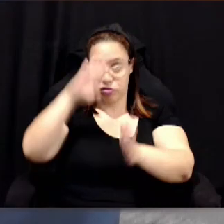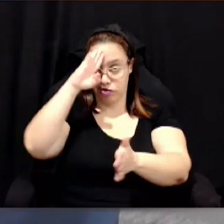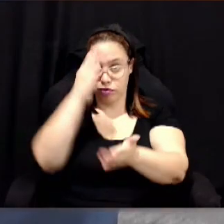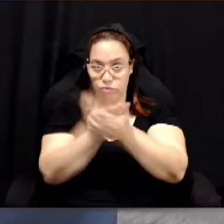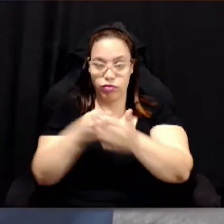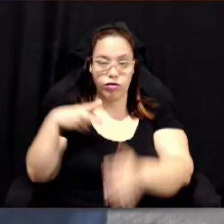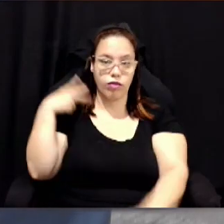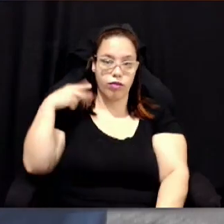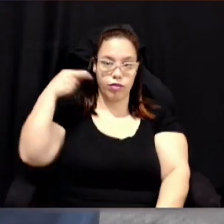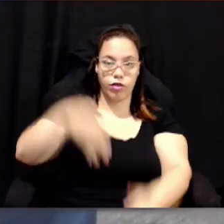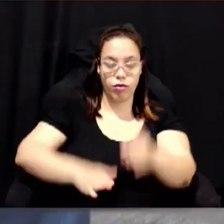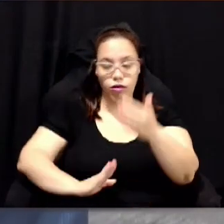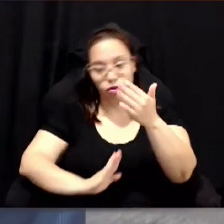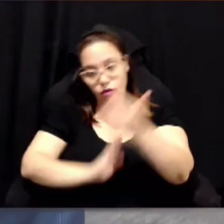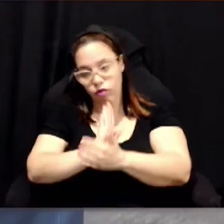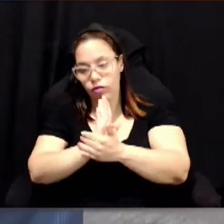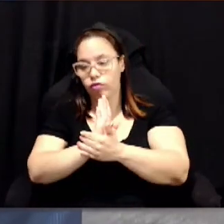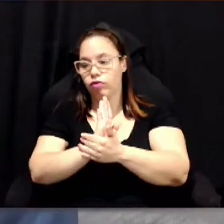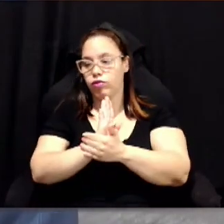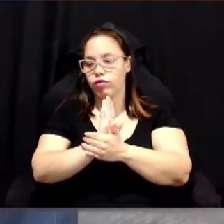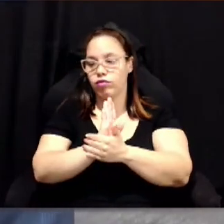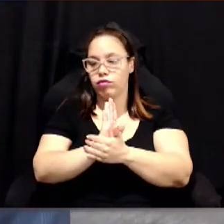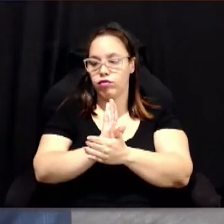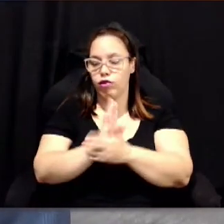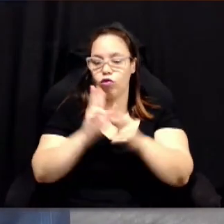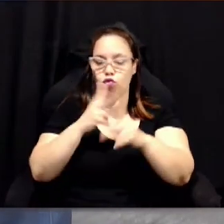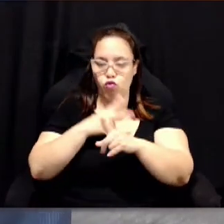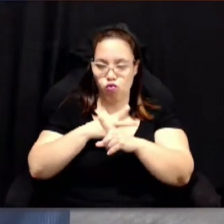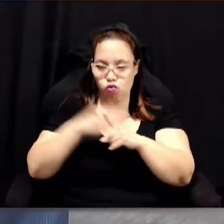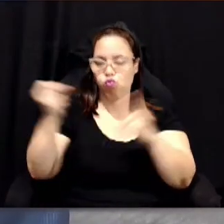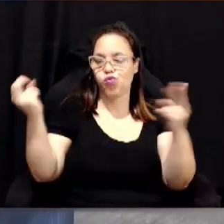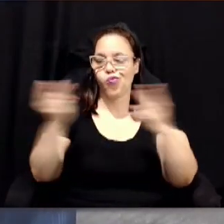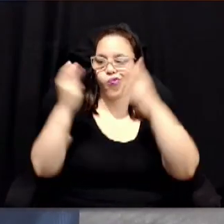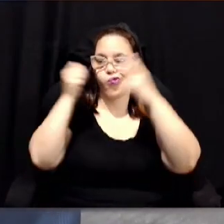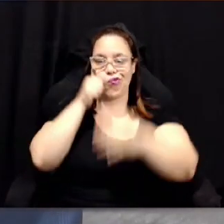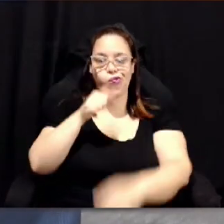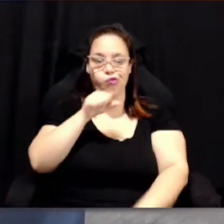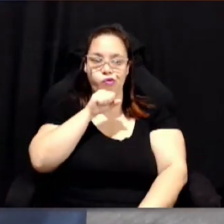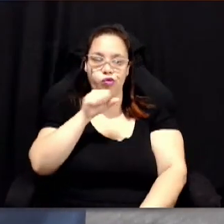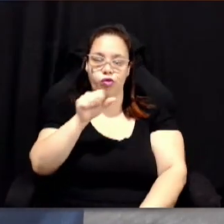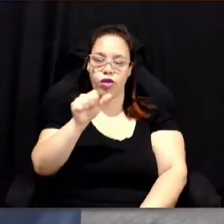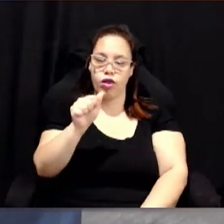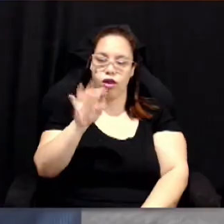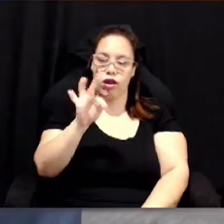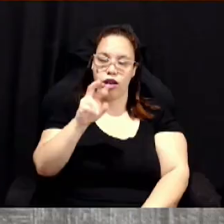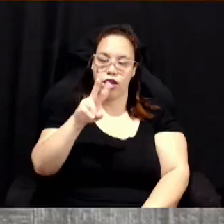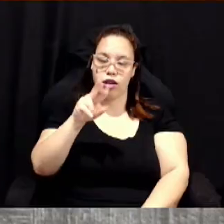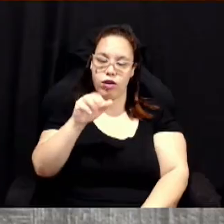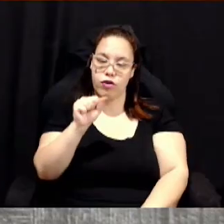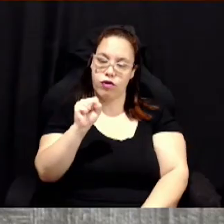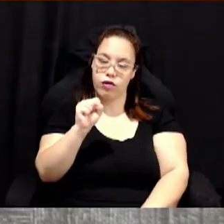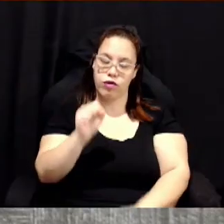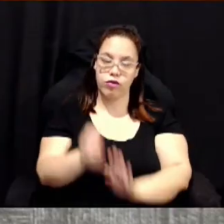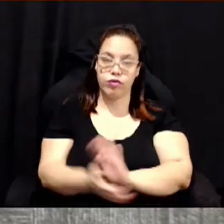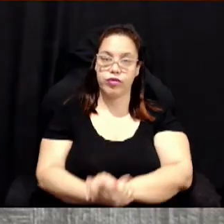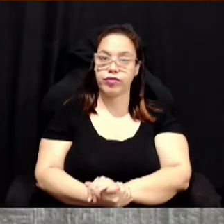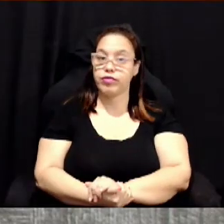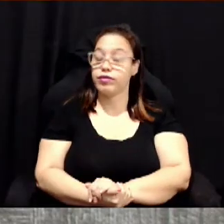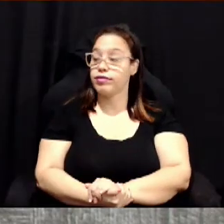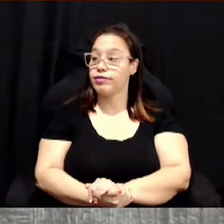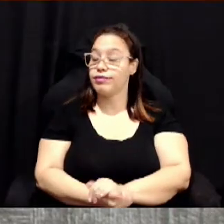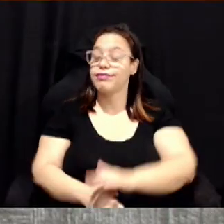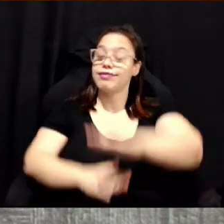vão aprovar, e é uma grande vitória aí para as mães ativistas e para todo mundo que tem um TEA em casa. A Câmara